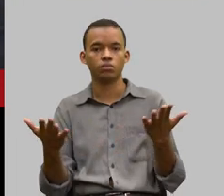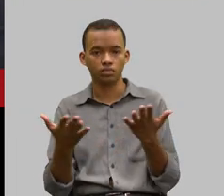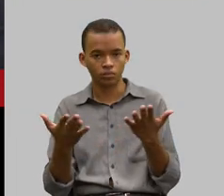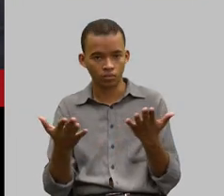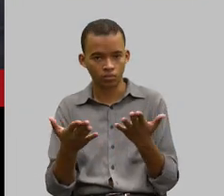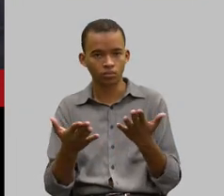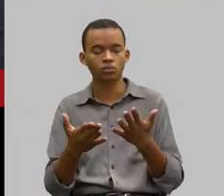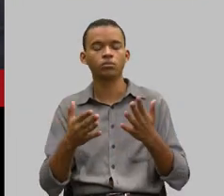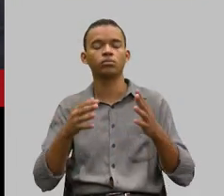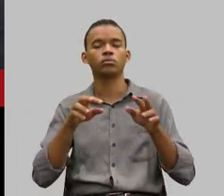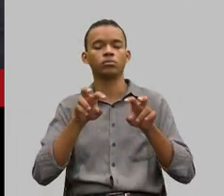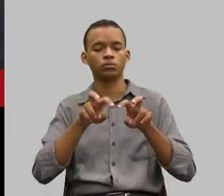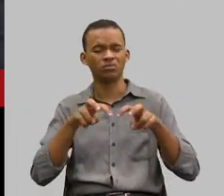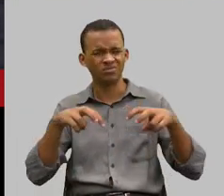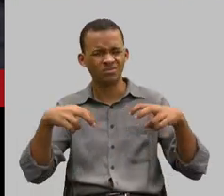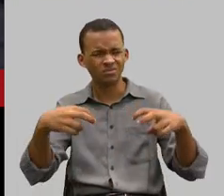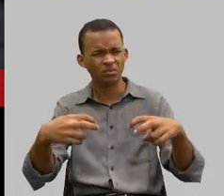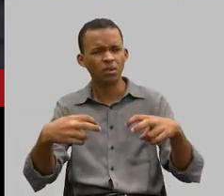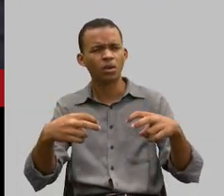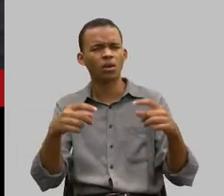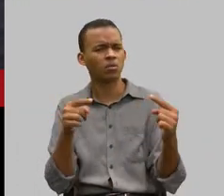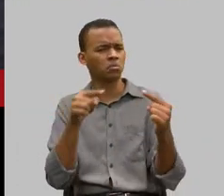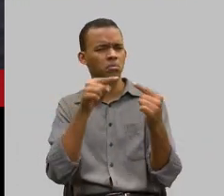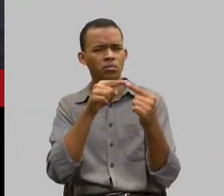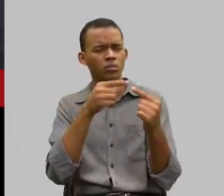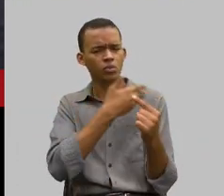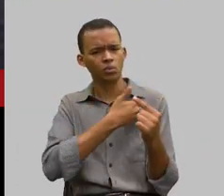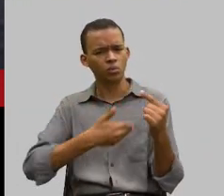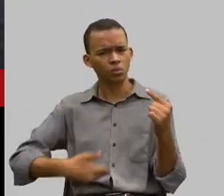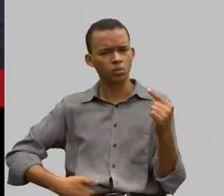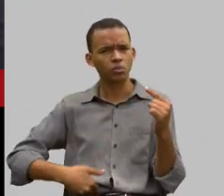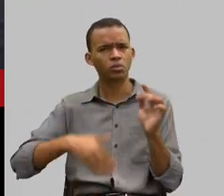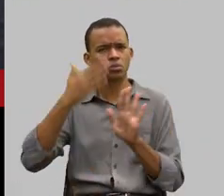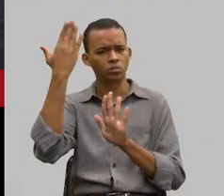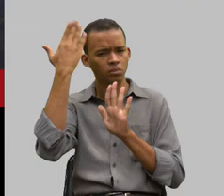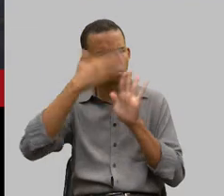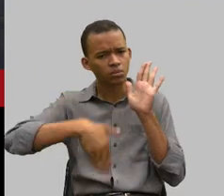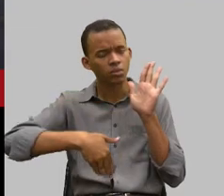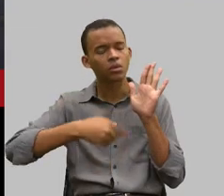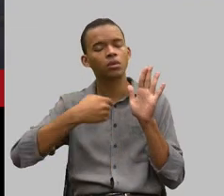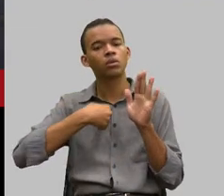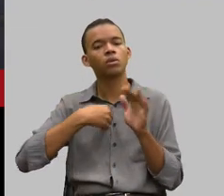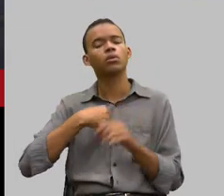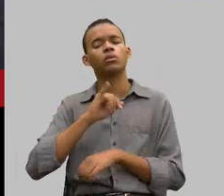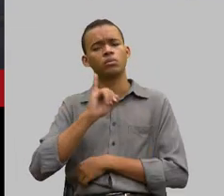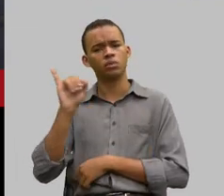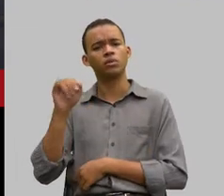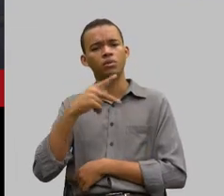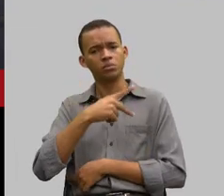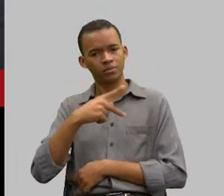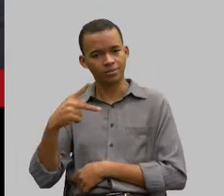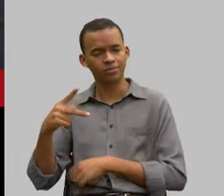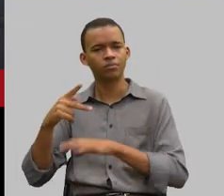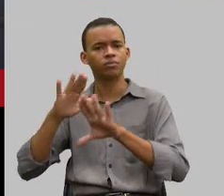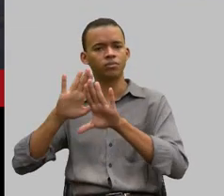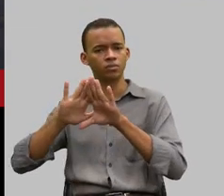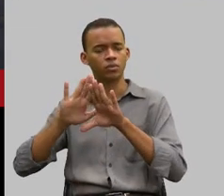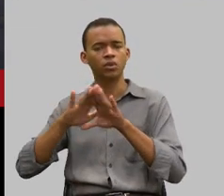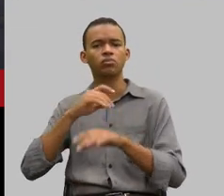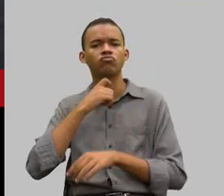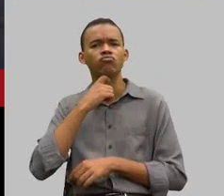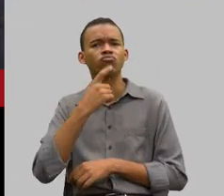consignado e farei pessoalmente oficii o presidente da Assembleia é impossível que gente faça